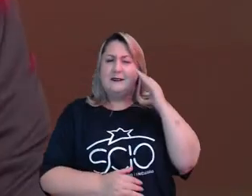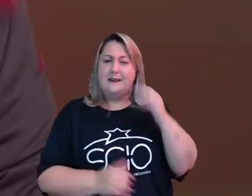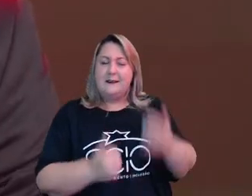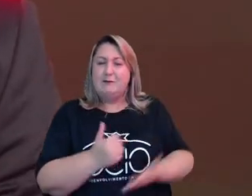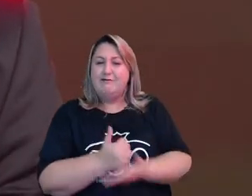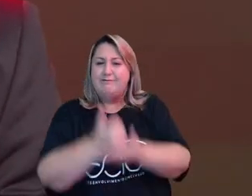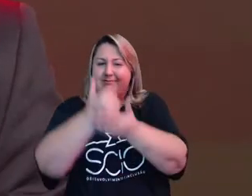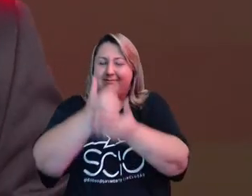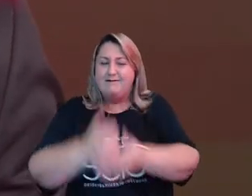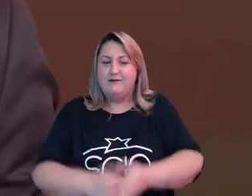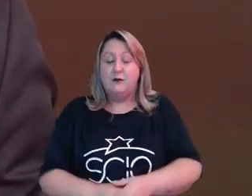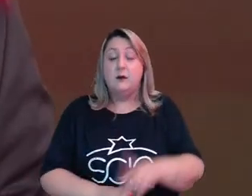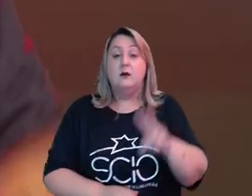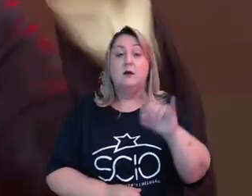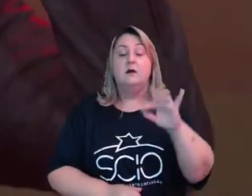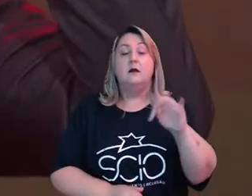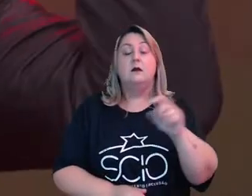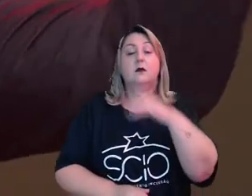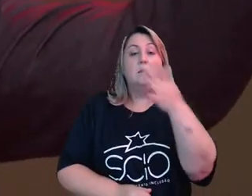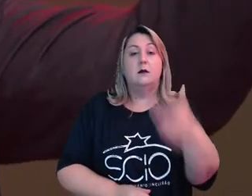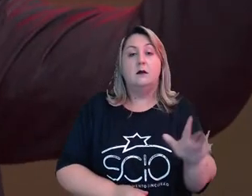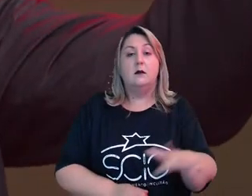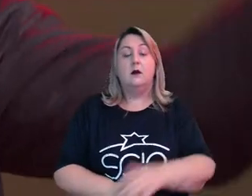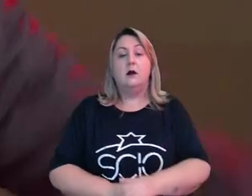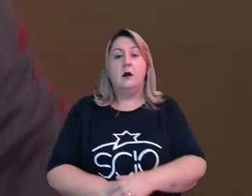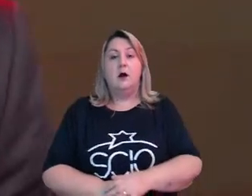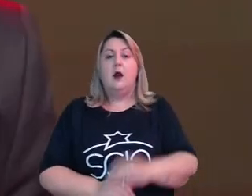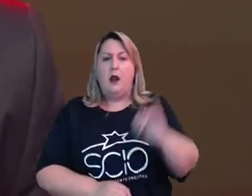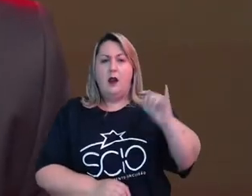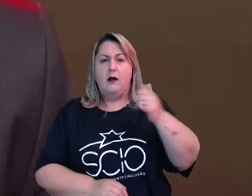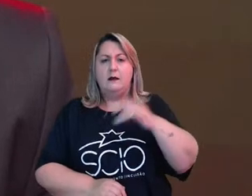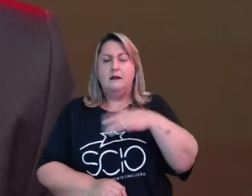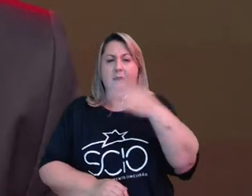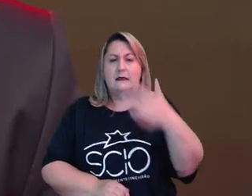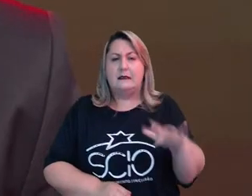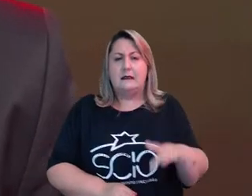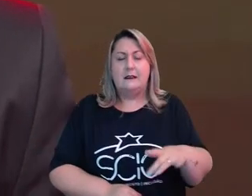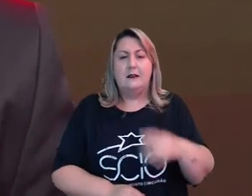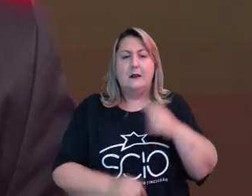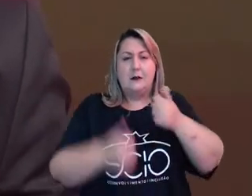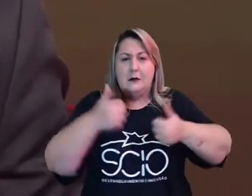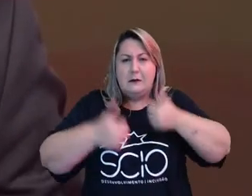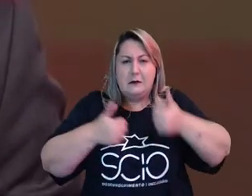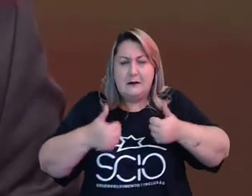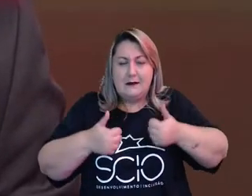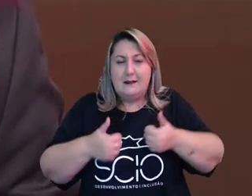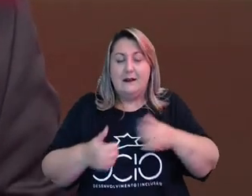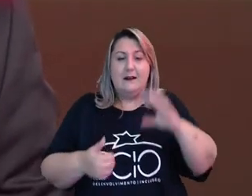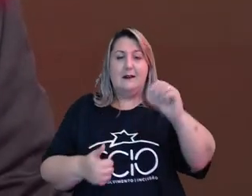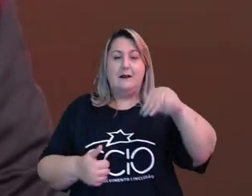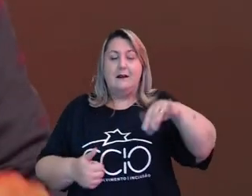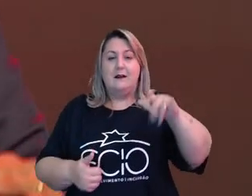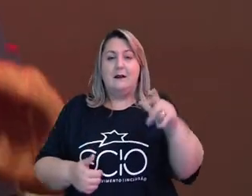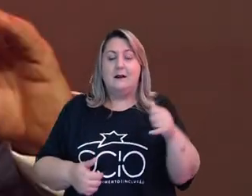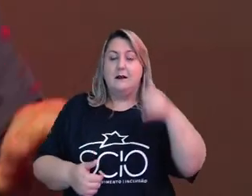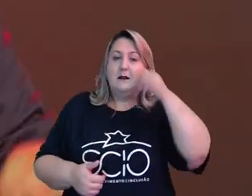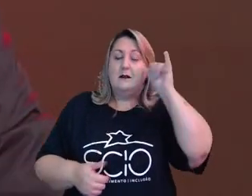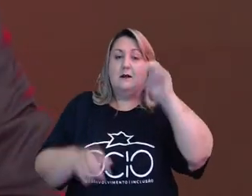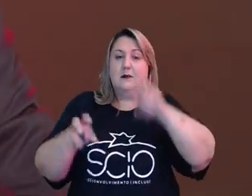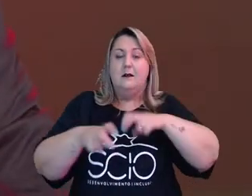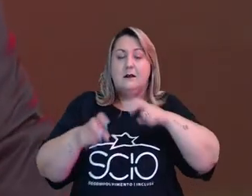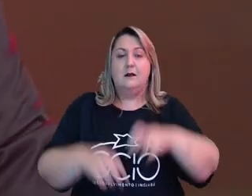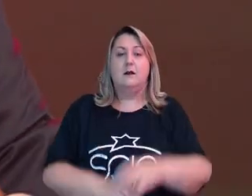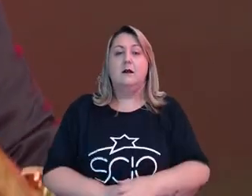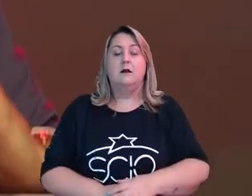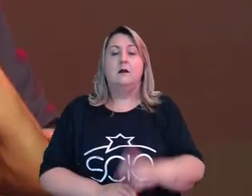apoio. O Vitor tá em Santos, e aí Baixada, como é que tá? Beleza? A Camila, acabei de chegar da fazenda Rio